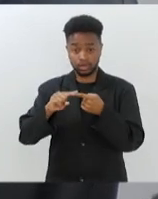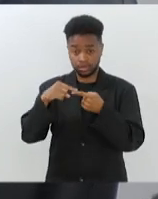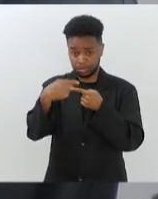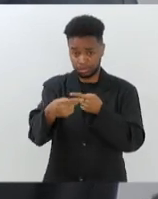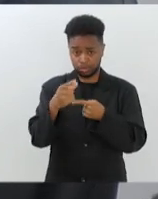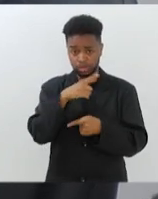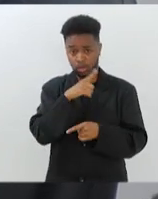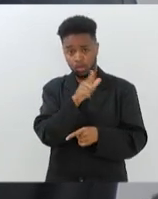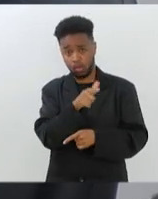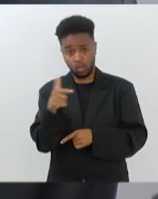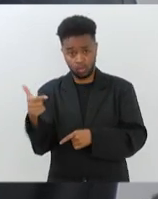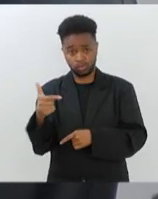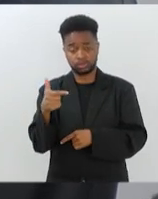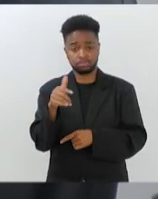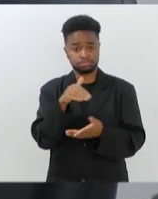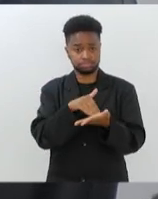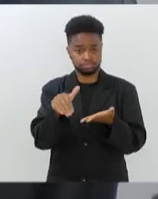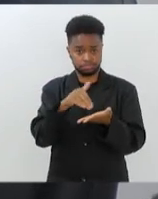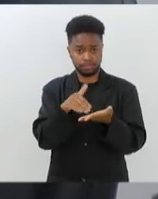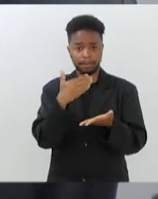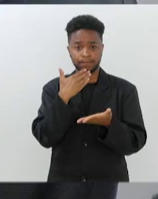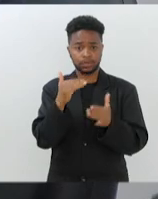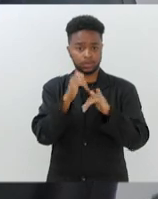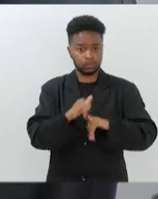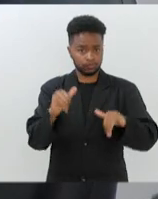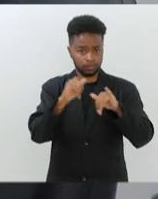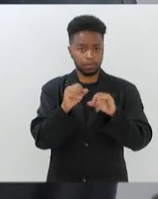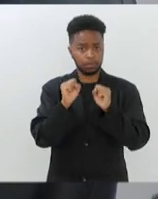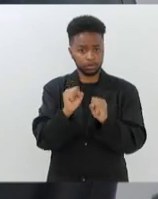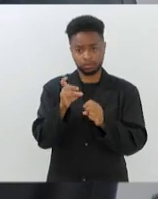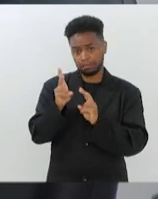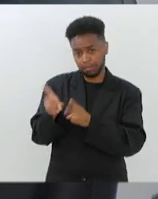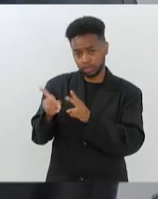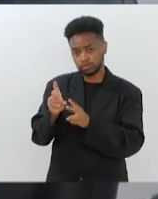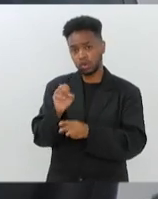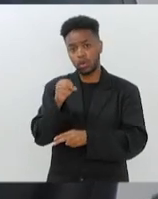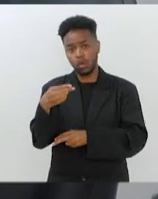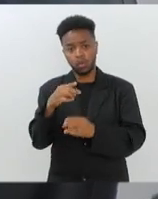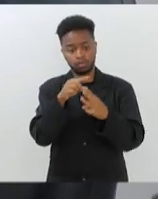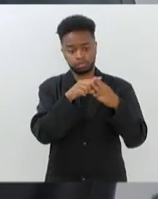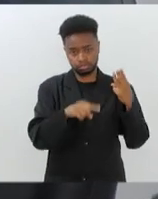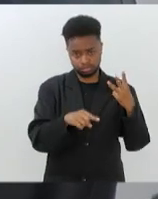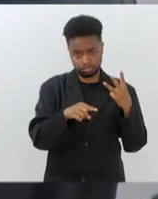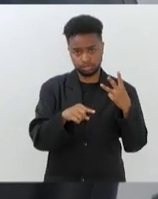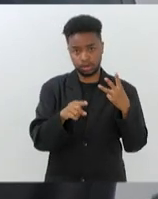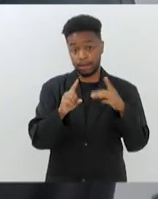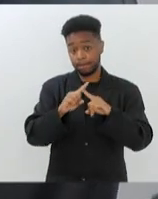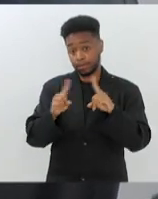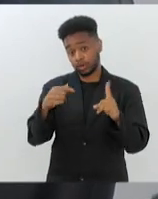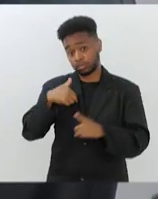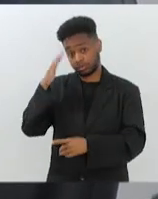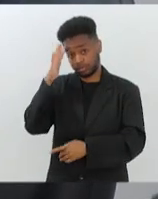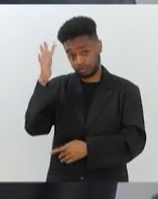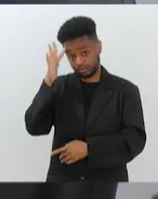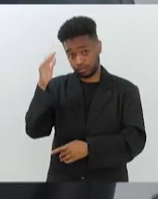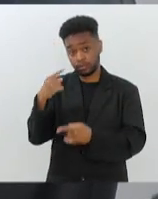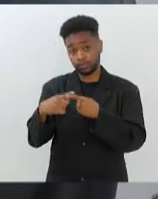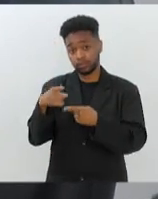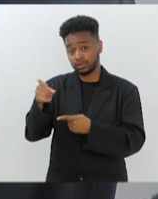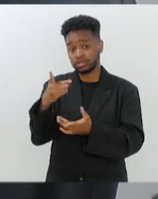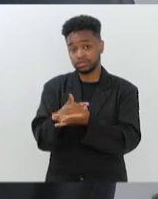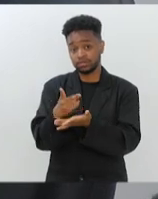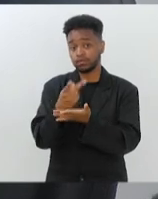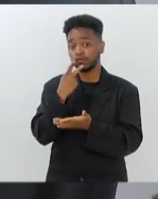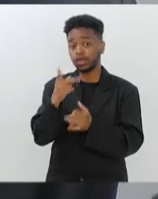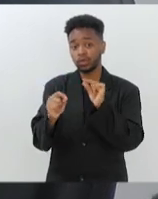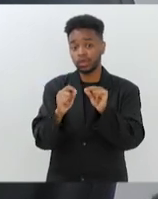que outra secretaria demandou pode ser essa de novo como pode ser uma das outras três mas eu pressuponho como o senhor tá batendo nessa tecla o tempo inteiro que